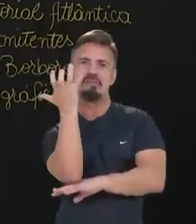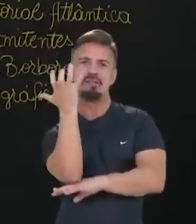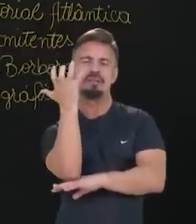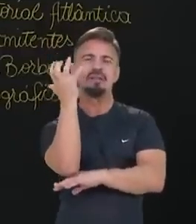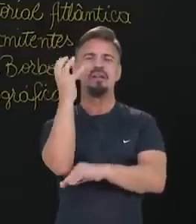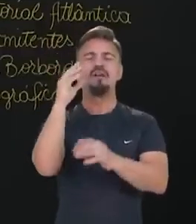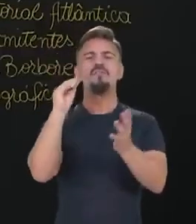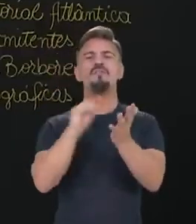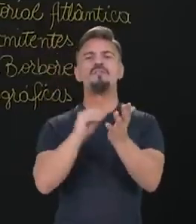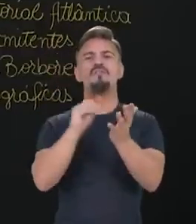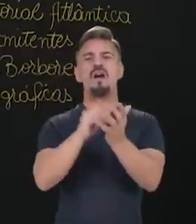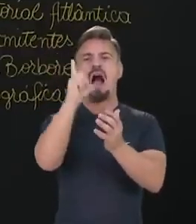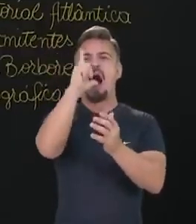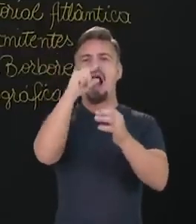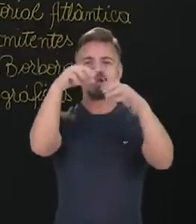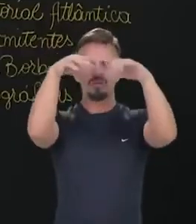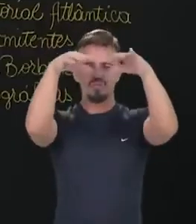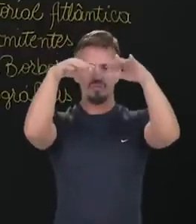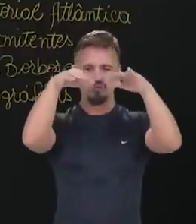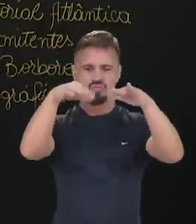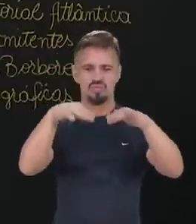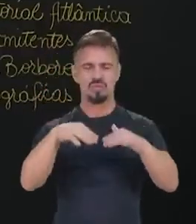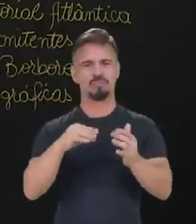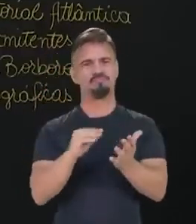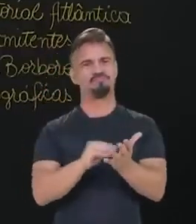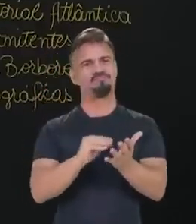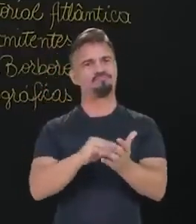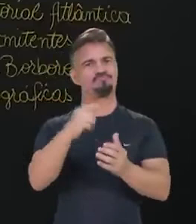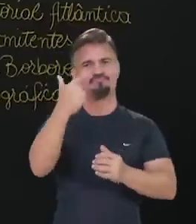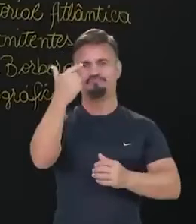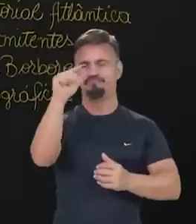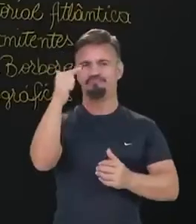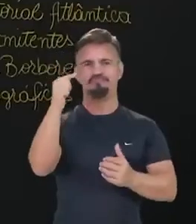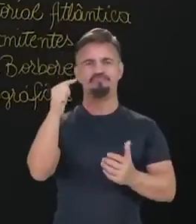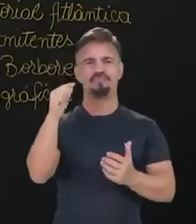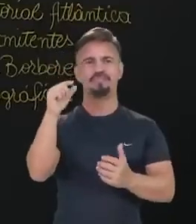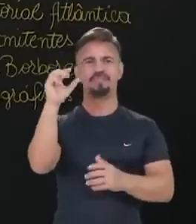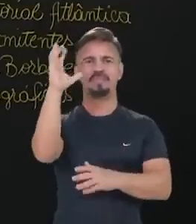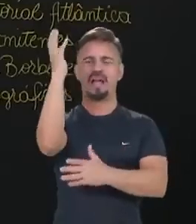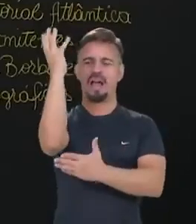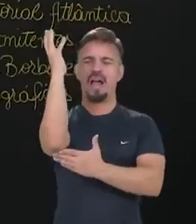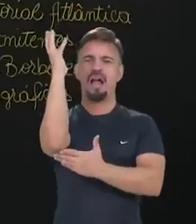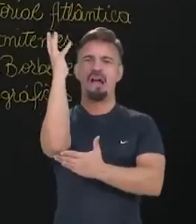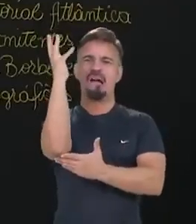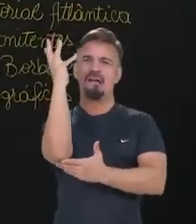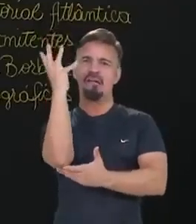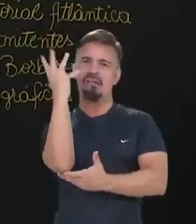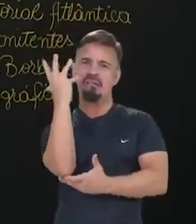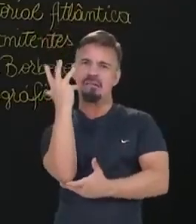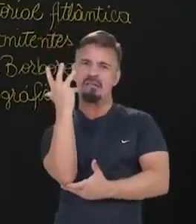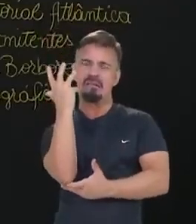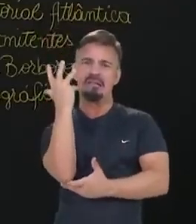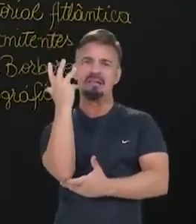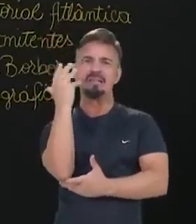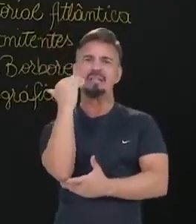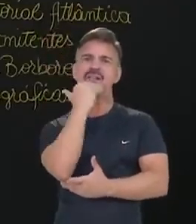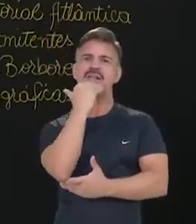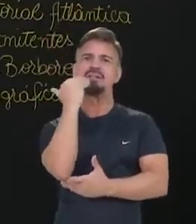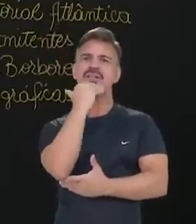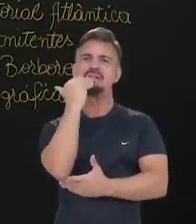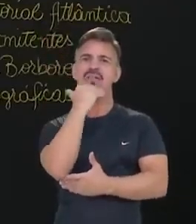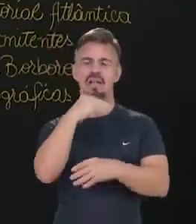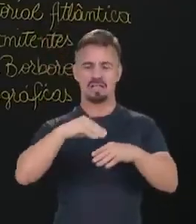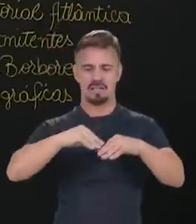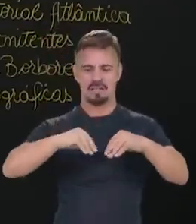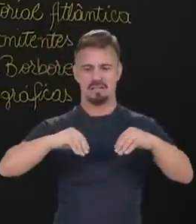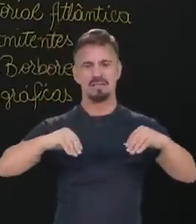de água no solo, acabou fazendo uma toxicidade, acabou deixando mais tóxico o